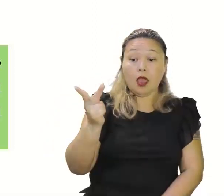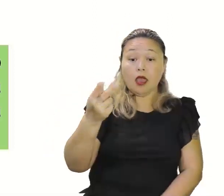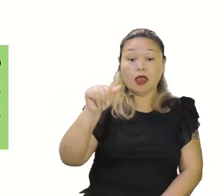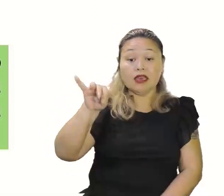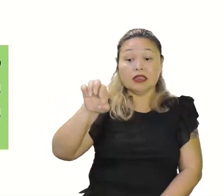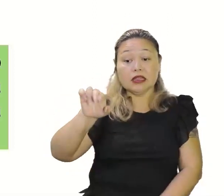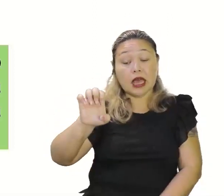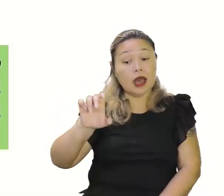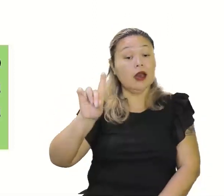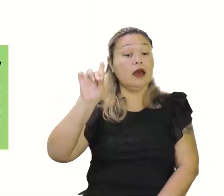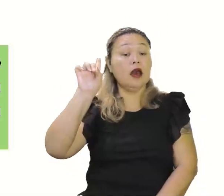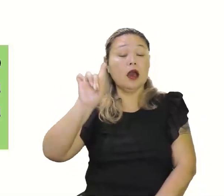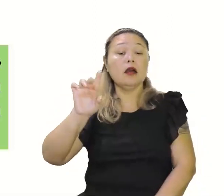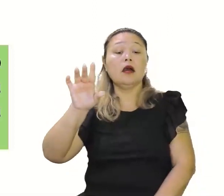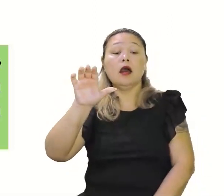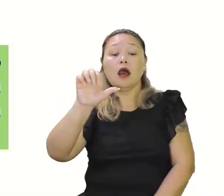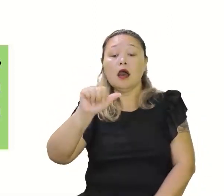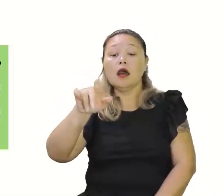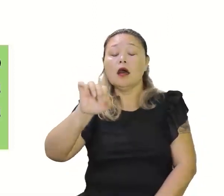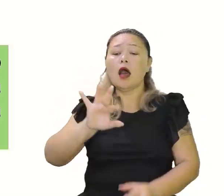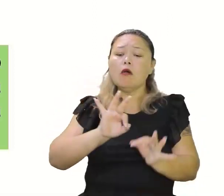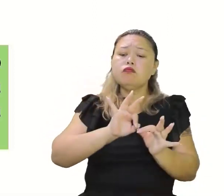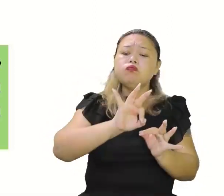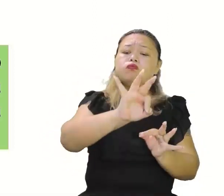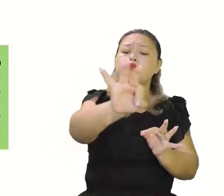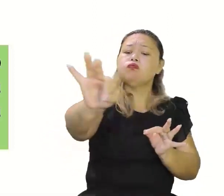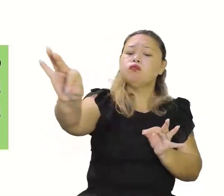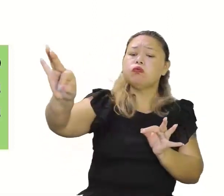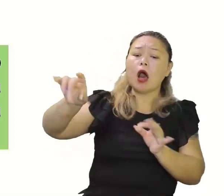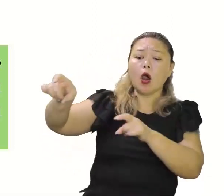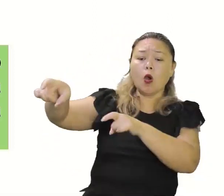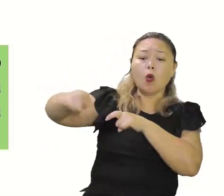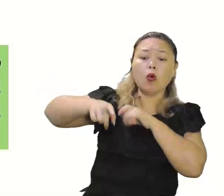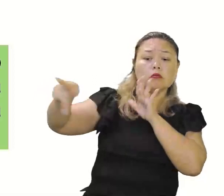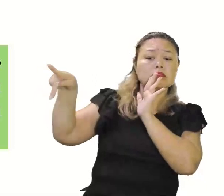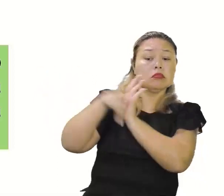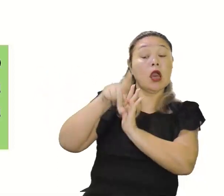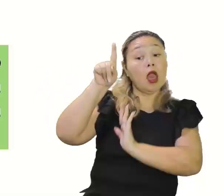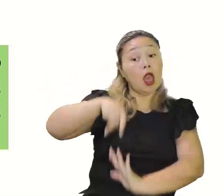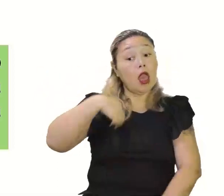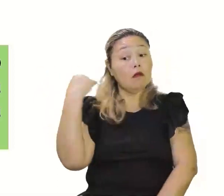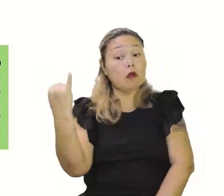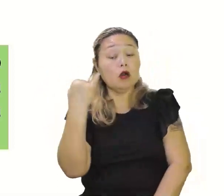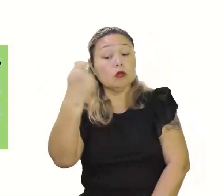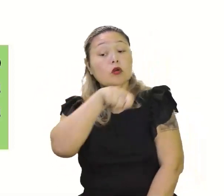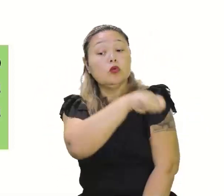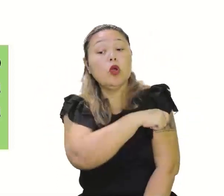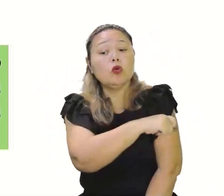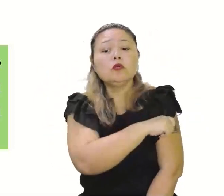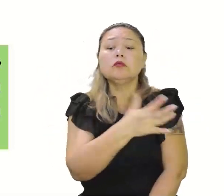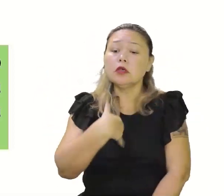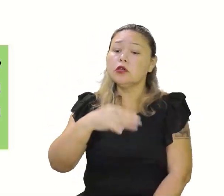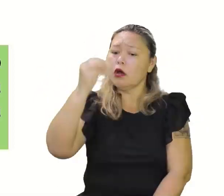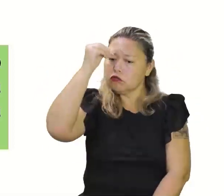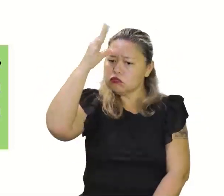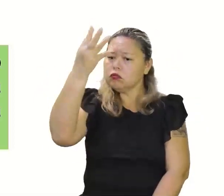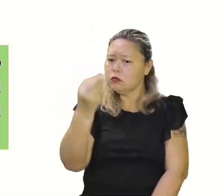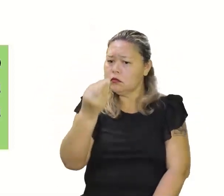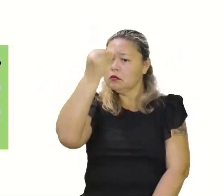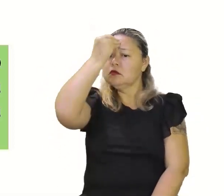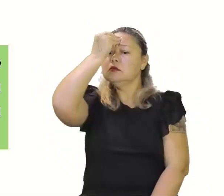Porque são medidas utilizadas para medir áreas rurais. Mas é importante que os nossos alunos tenham esse conhecimento. Então,